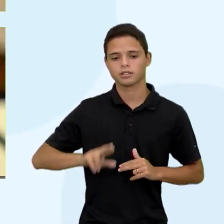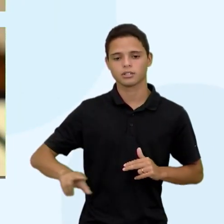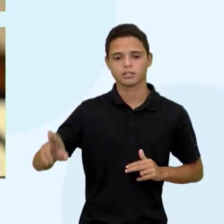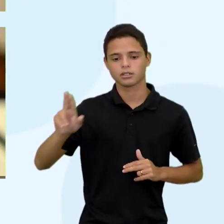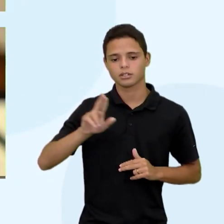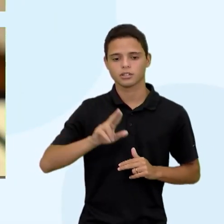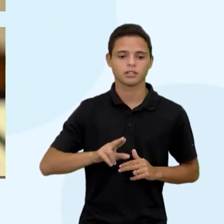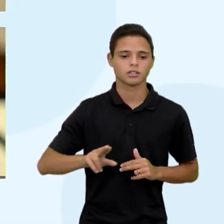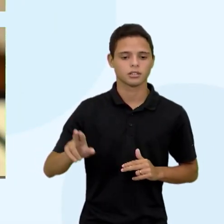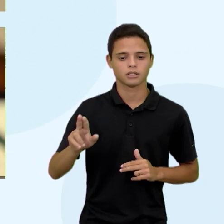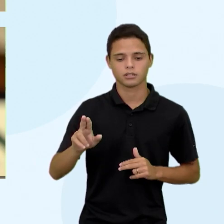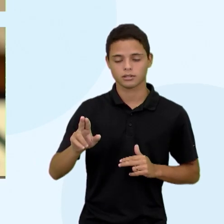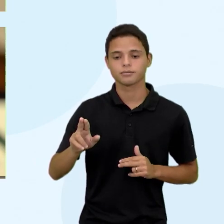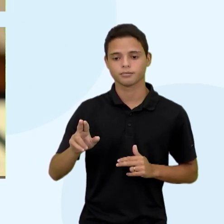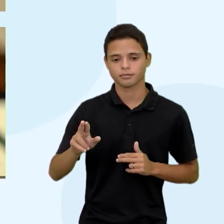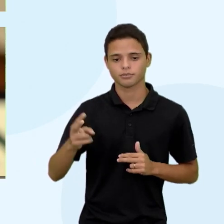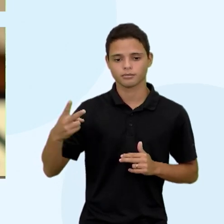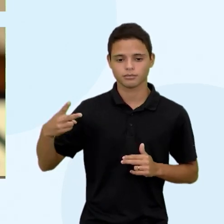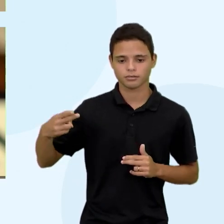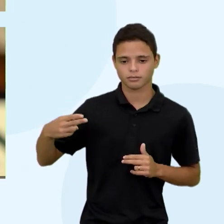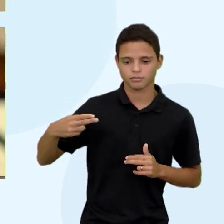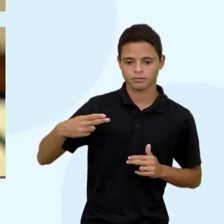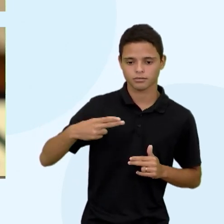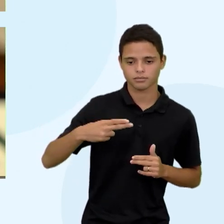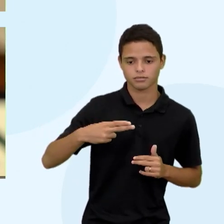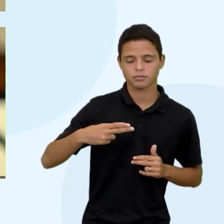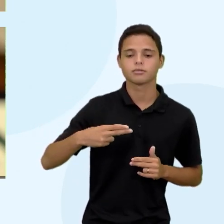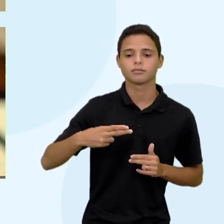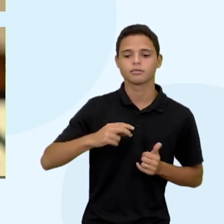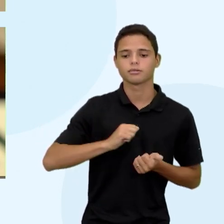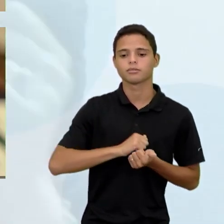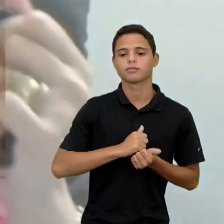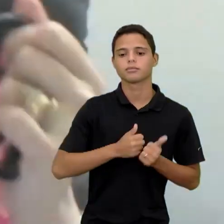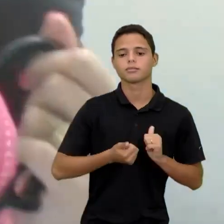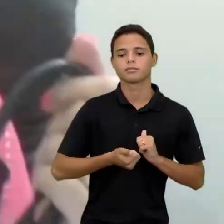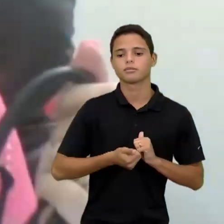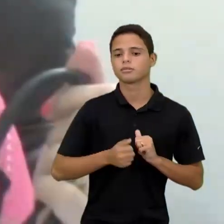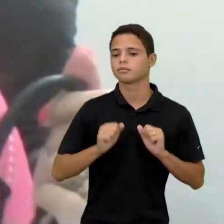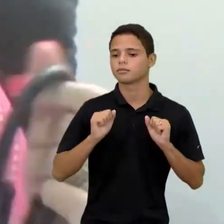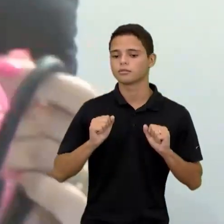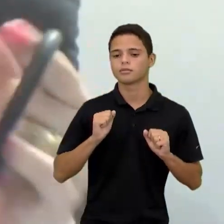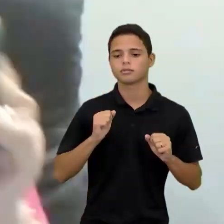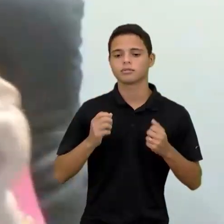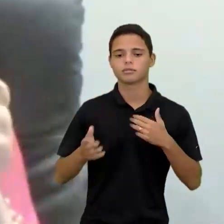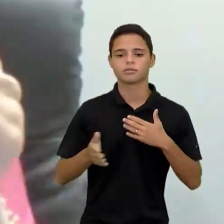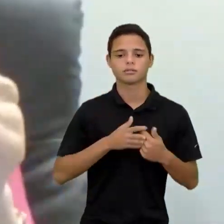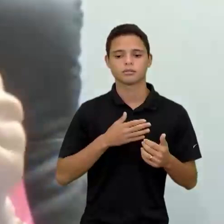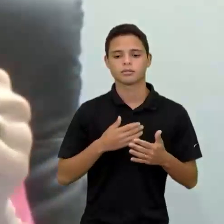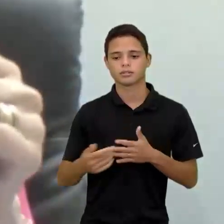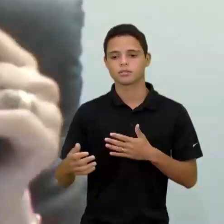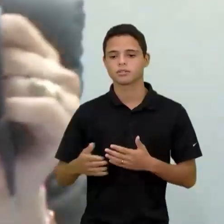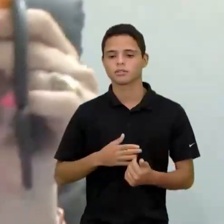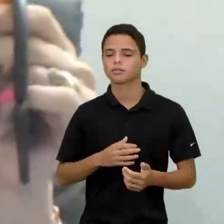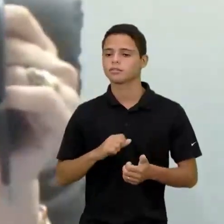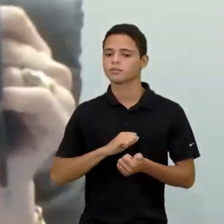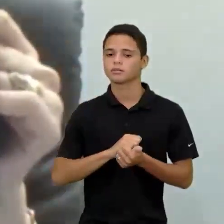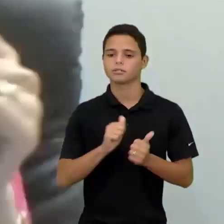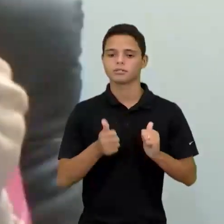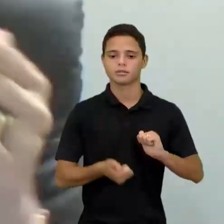a tesoura adaptada. Essa tesoura, você pode pegar qualquer tesoura e passar